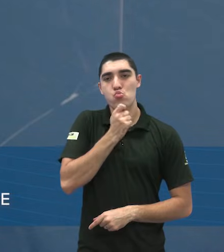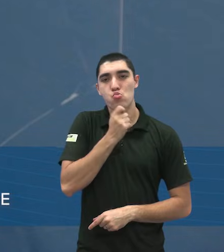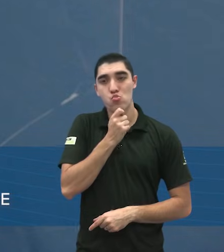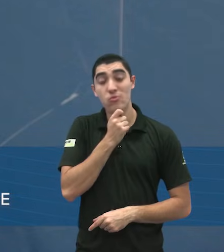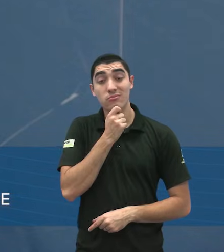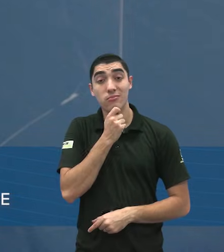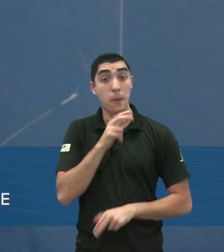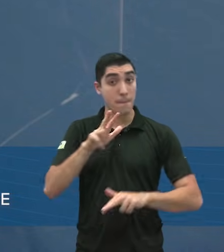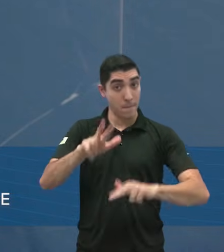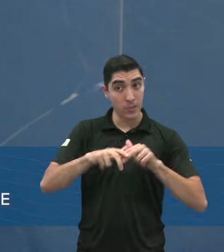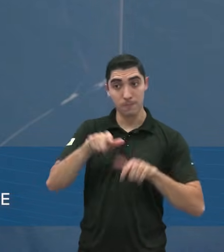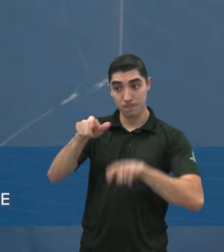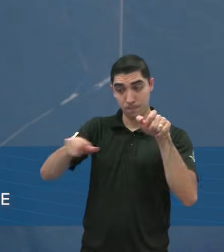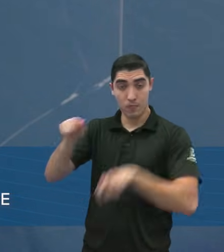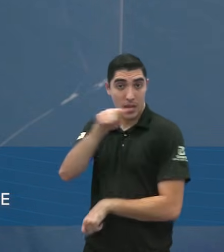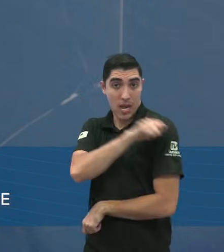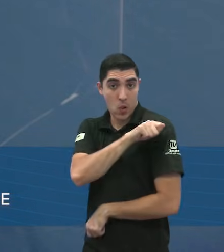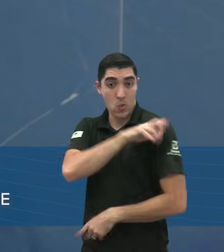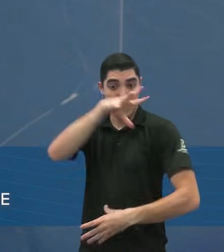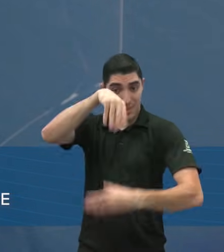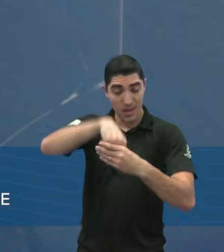dentro das universidades e a